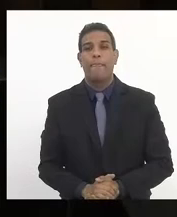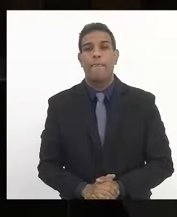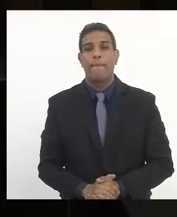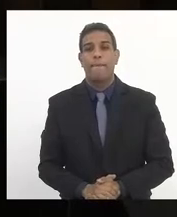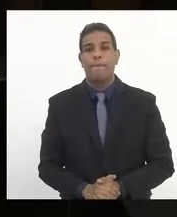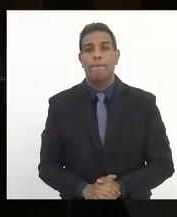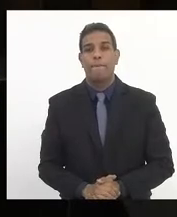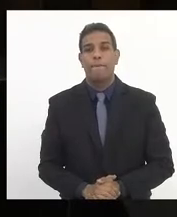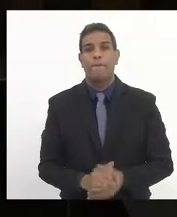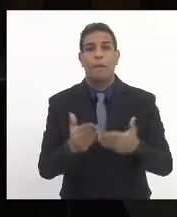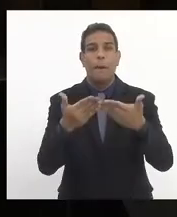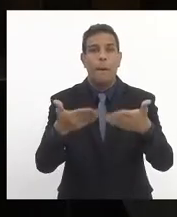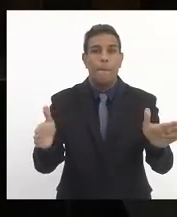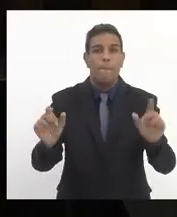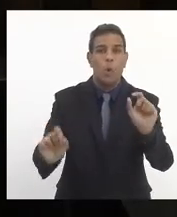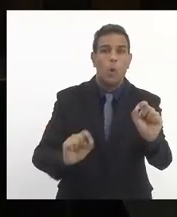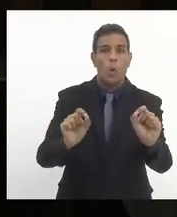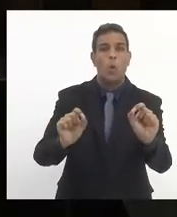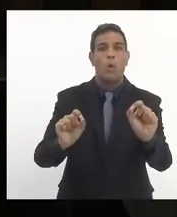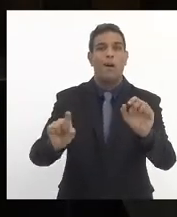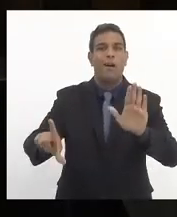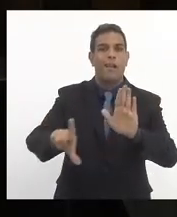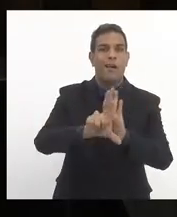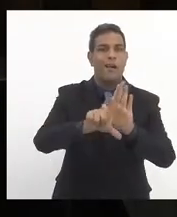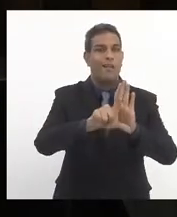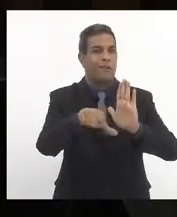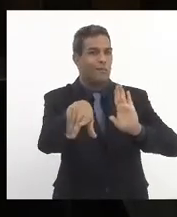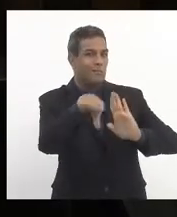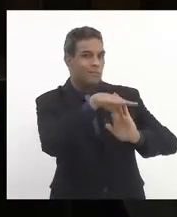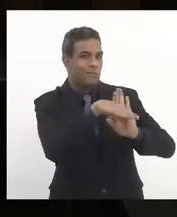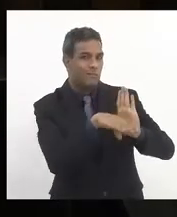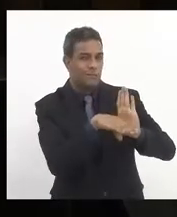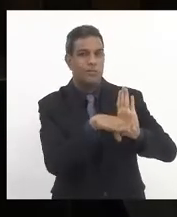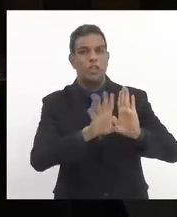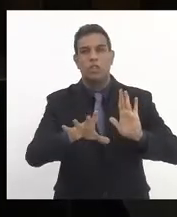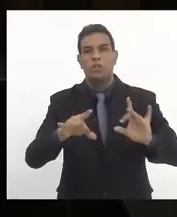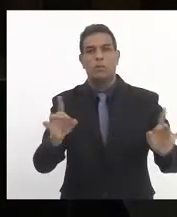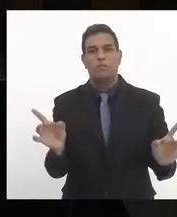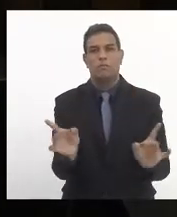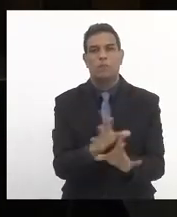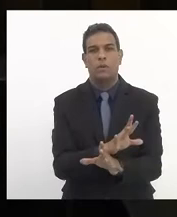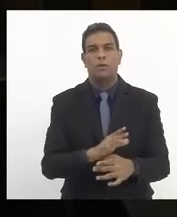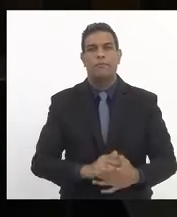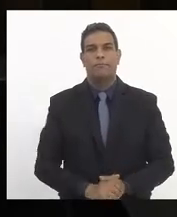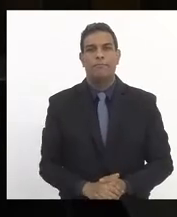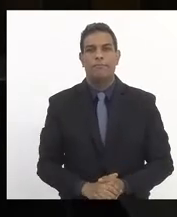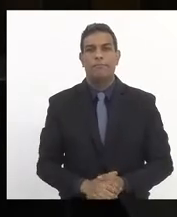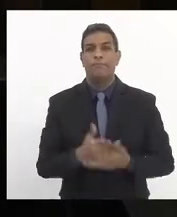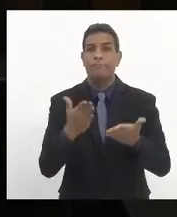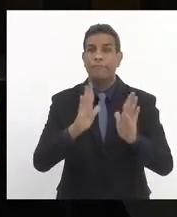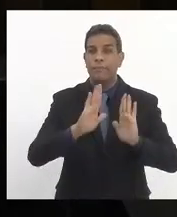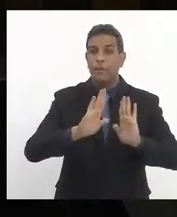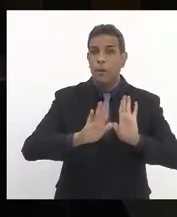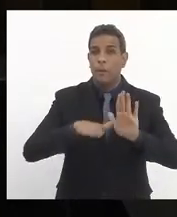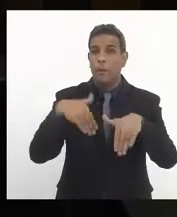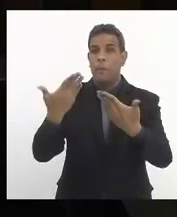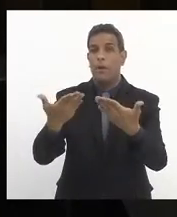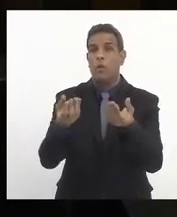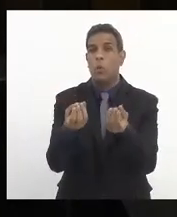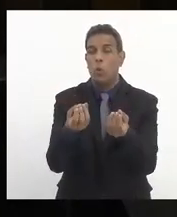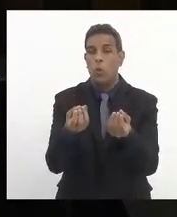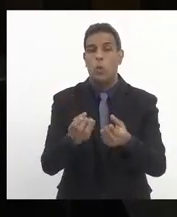200 milhões de reais, além do que eles tinham previsto. Então, esse processo, se não